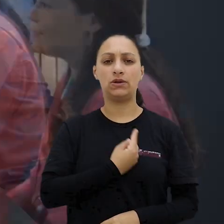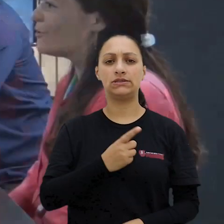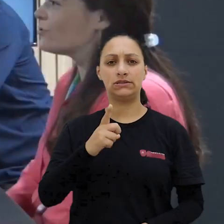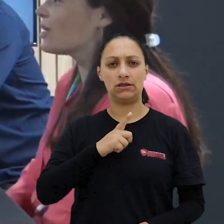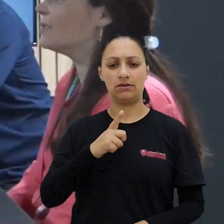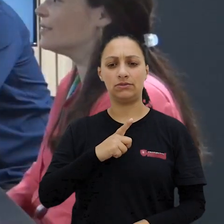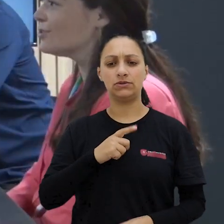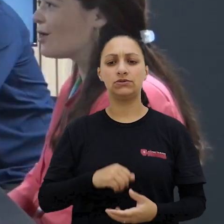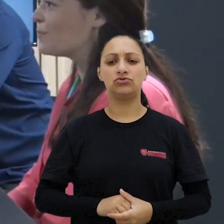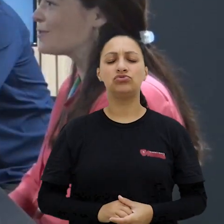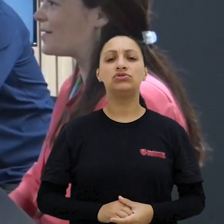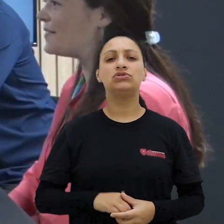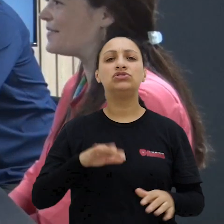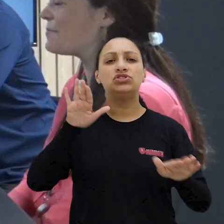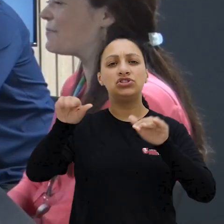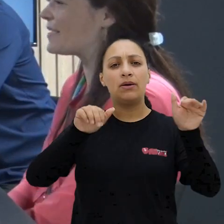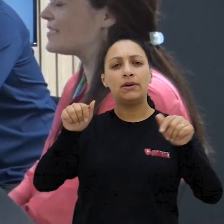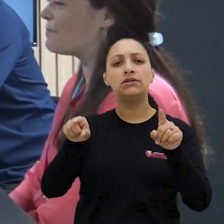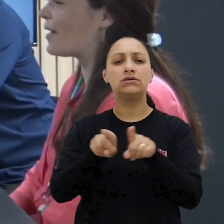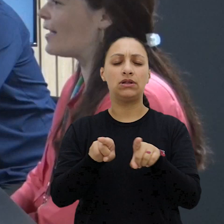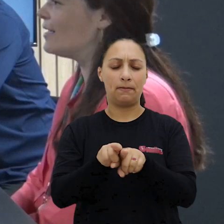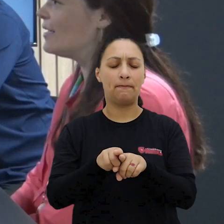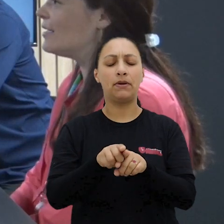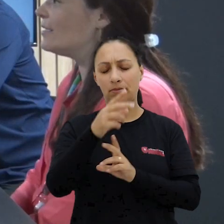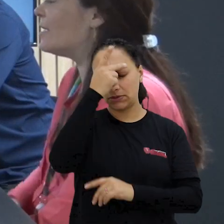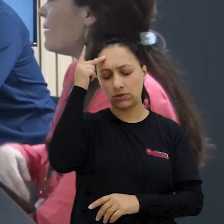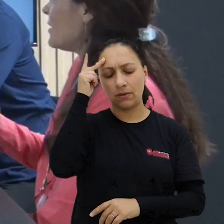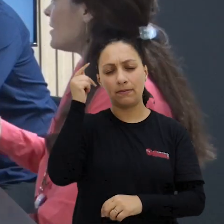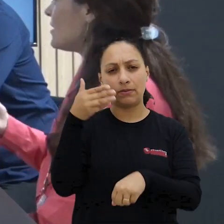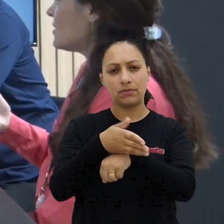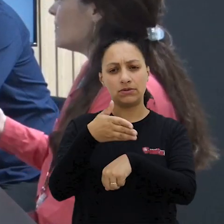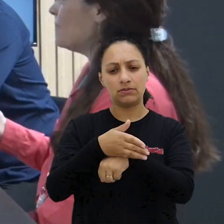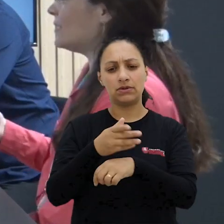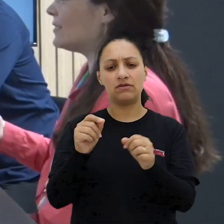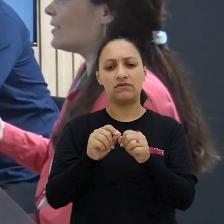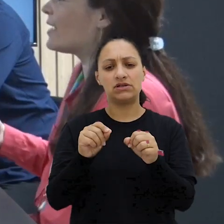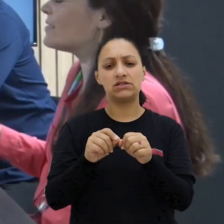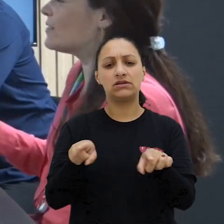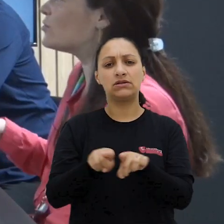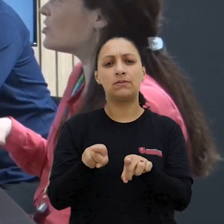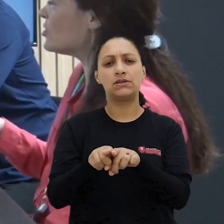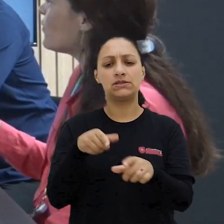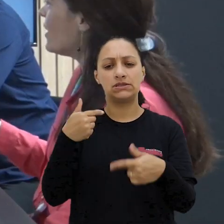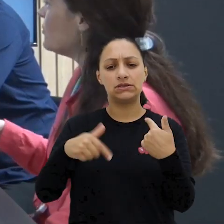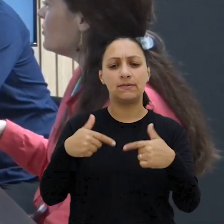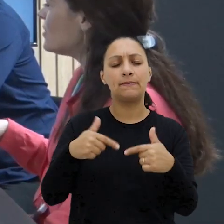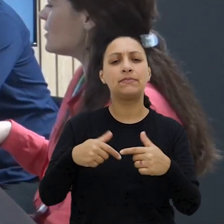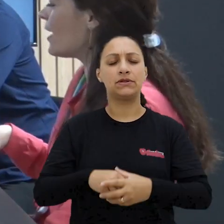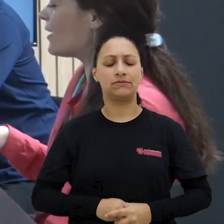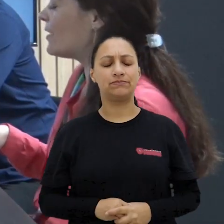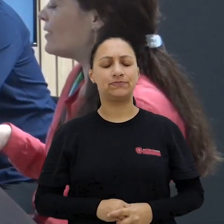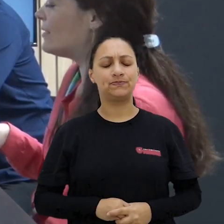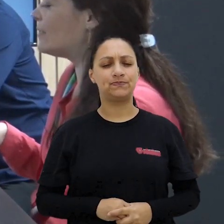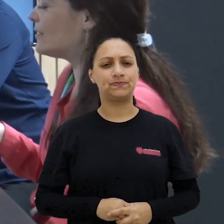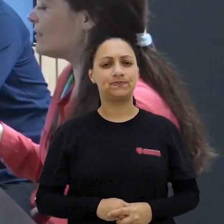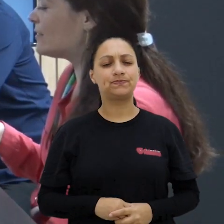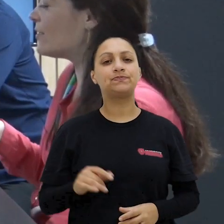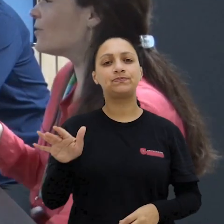tem. Então, chamando já o pessoal, né, para participar e também para trazer essa demanda, né? A gente fala muito